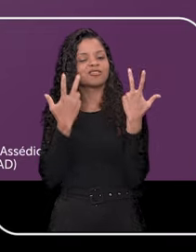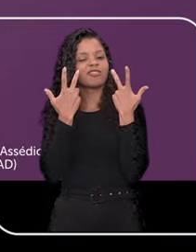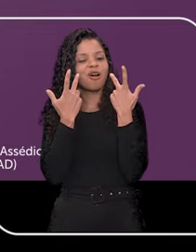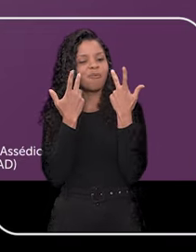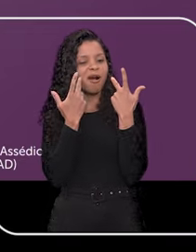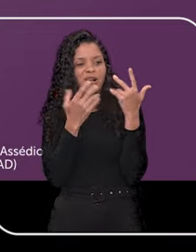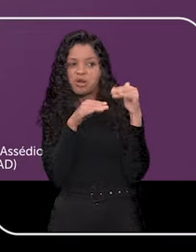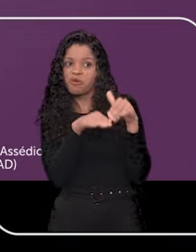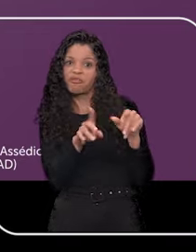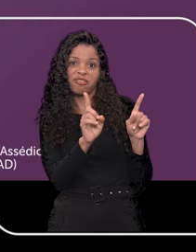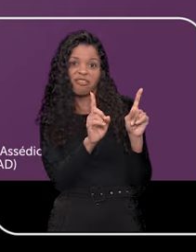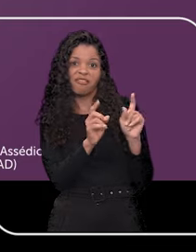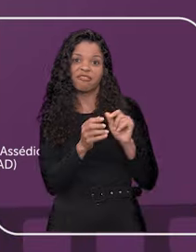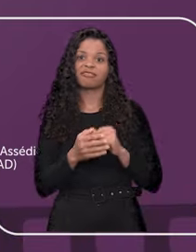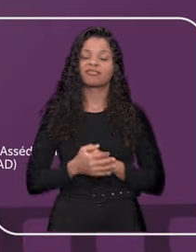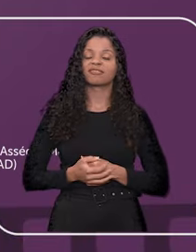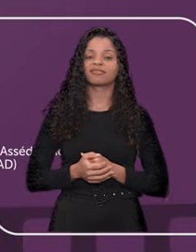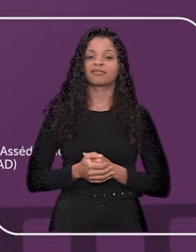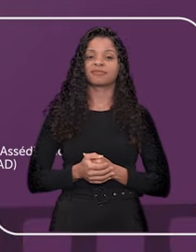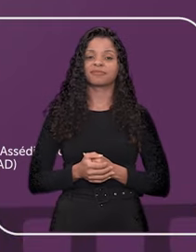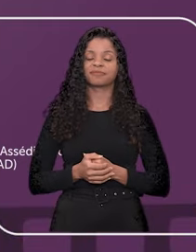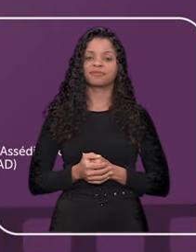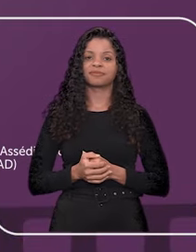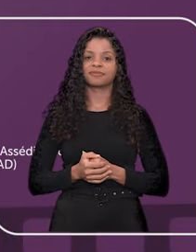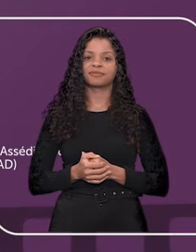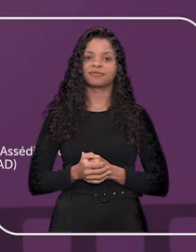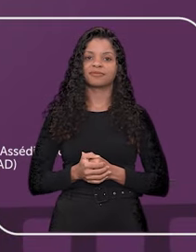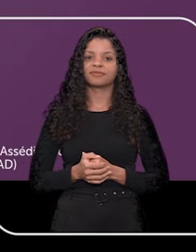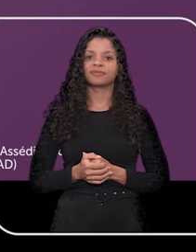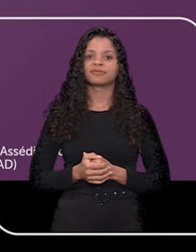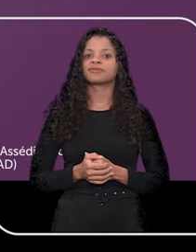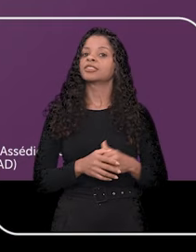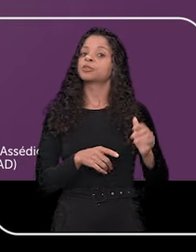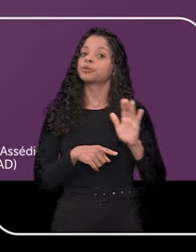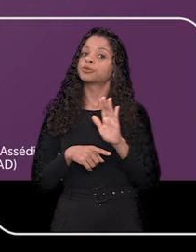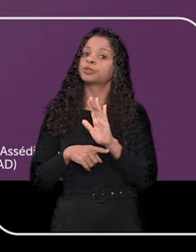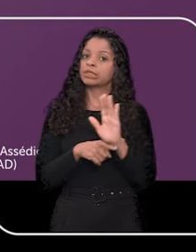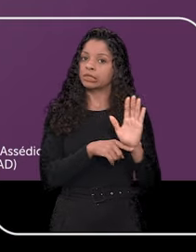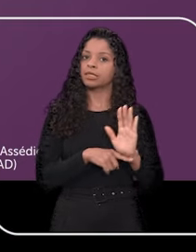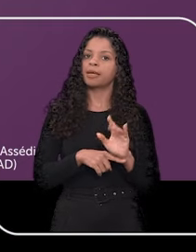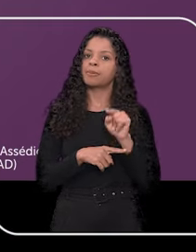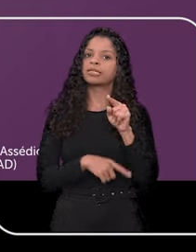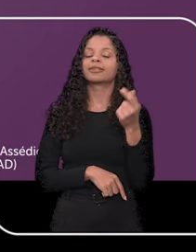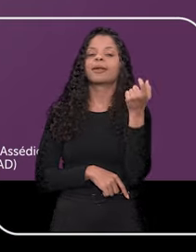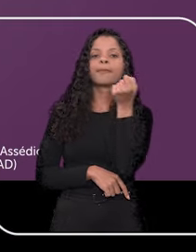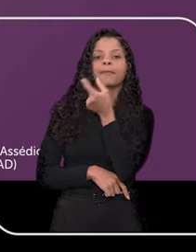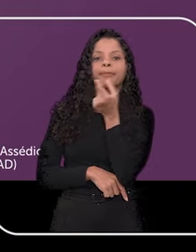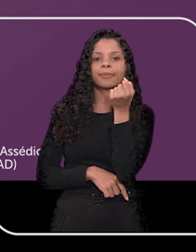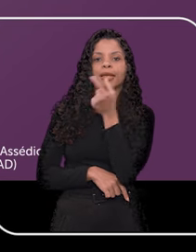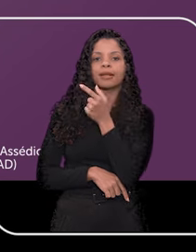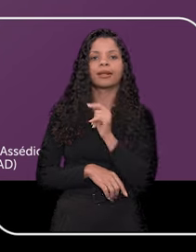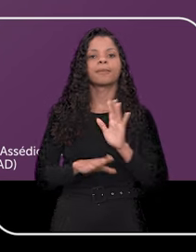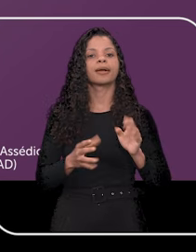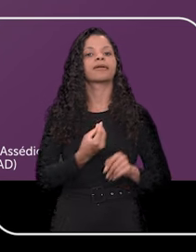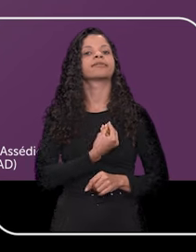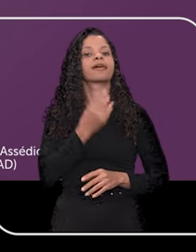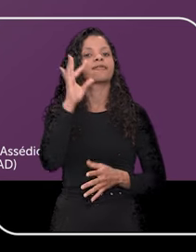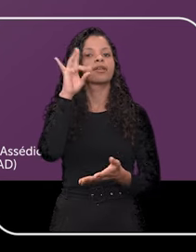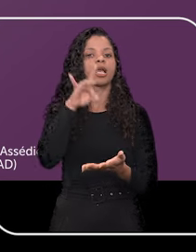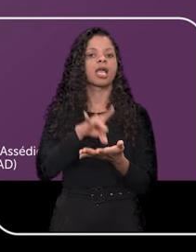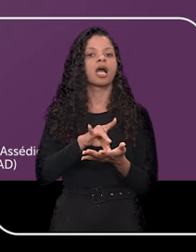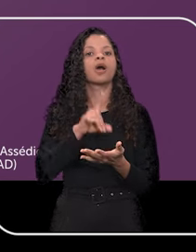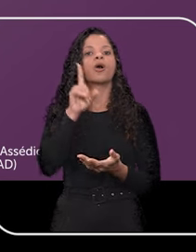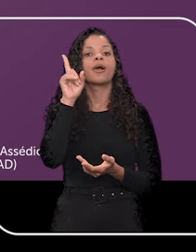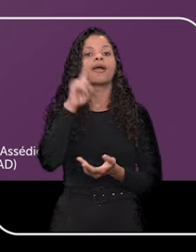Senor pensa tá eu peguei no cinema isso pode ser comédia Mas na